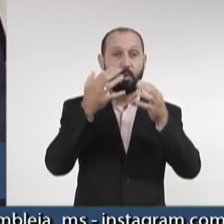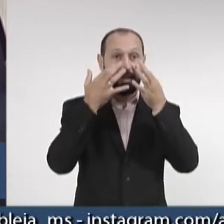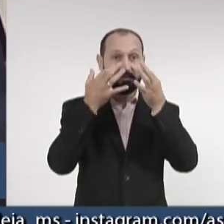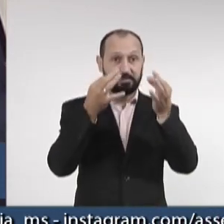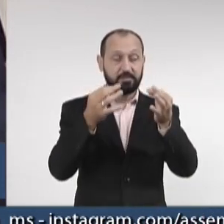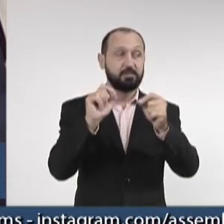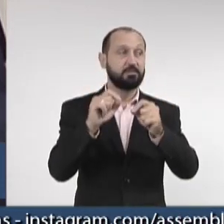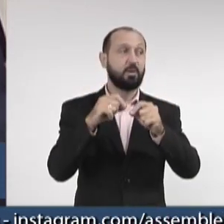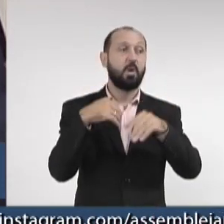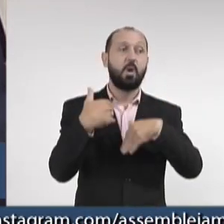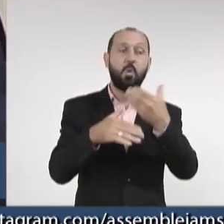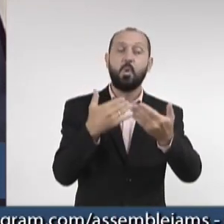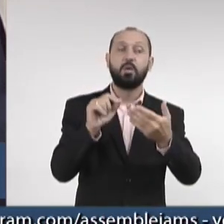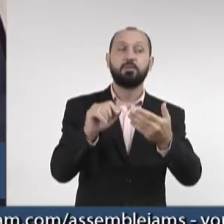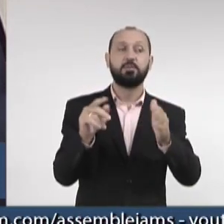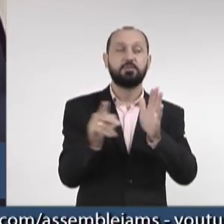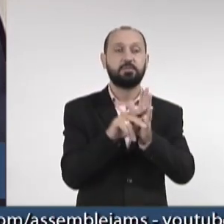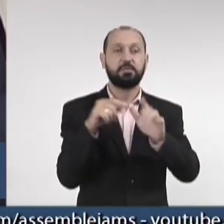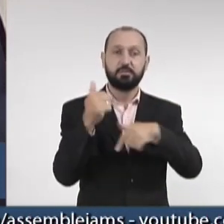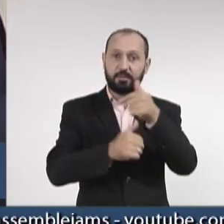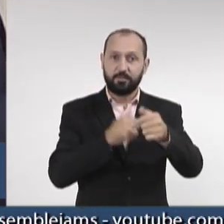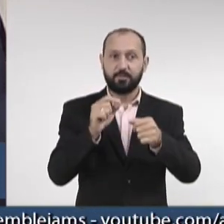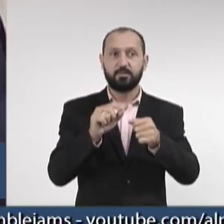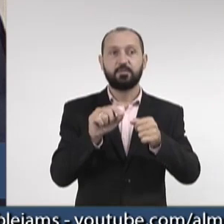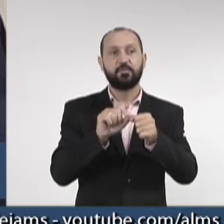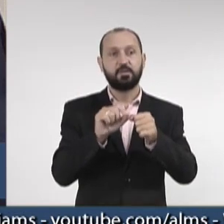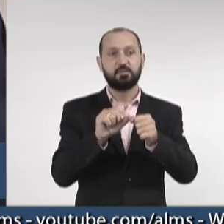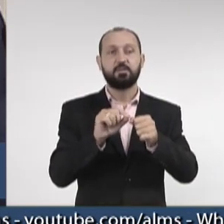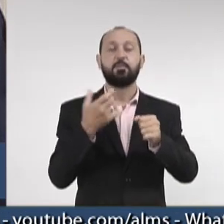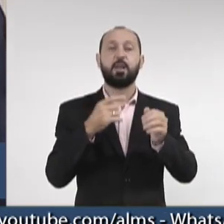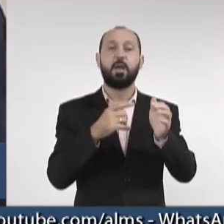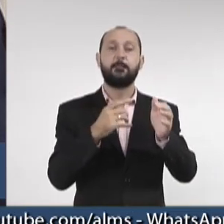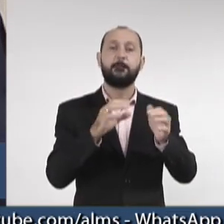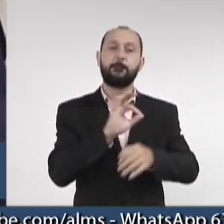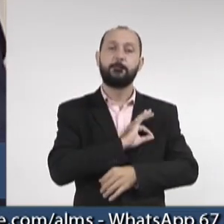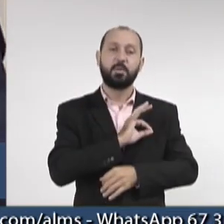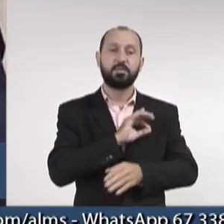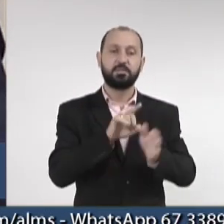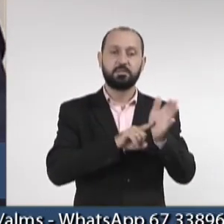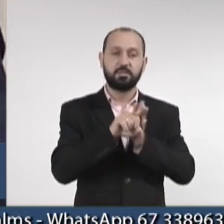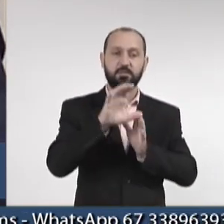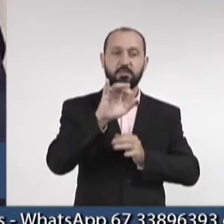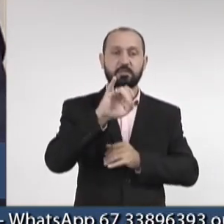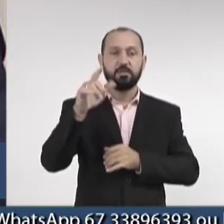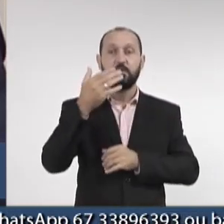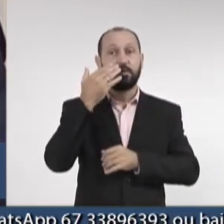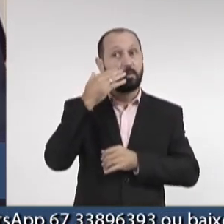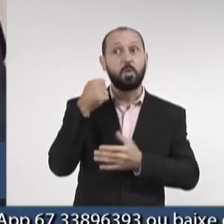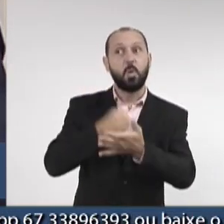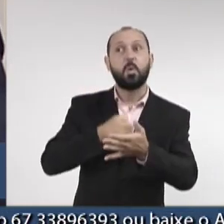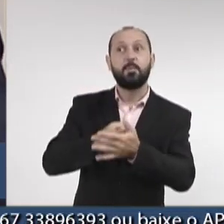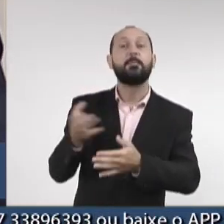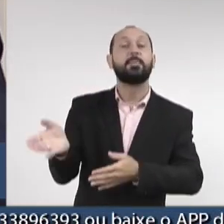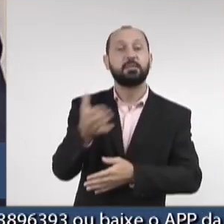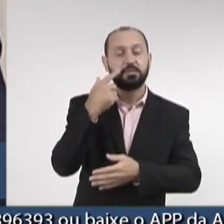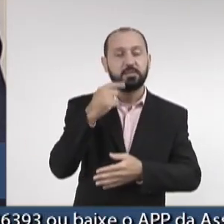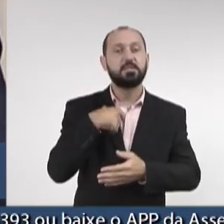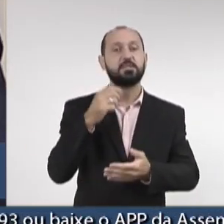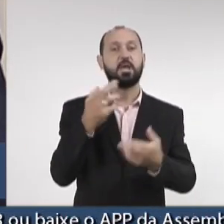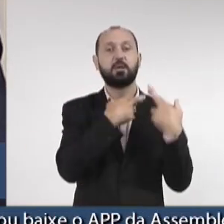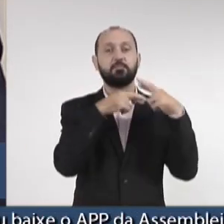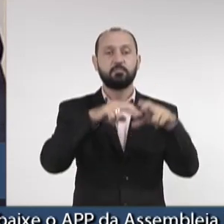diz que tem boa vontade de resolver, que faça, que mande esse recurso. O que precisa, o primeiro